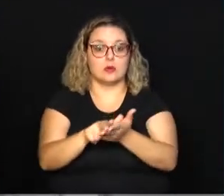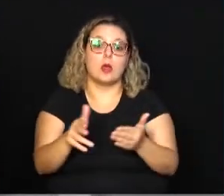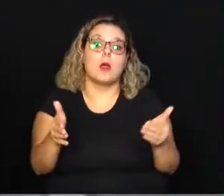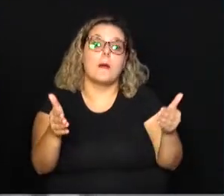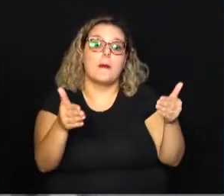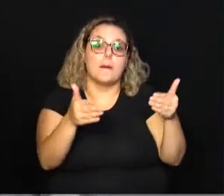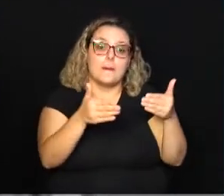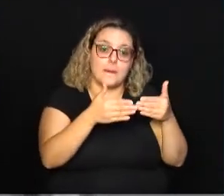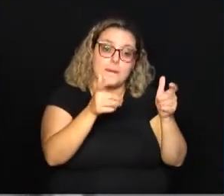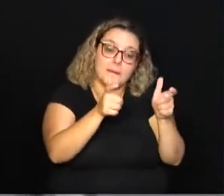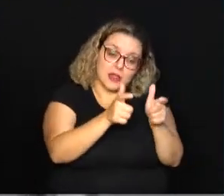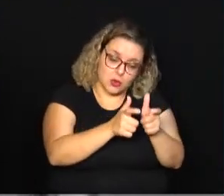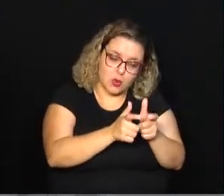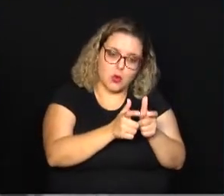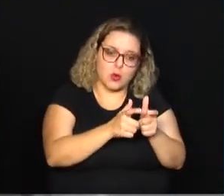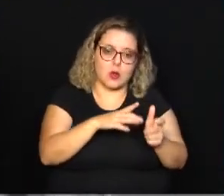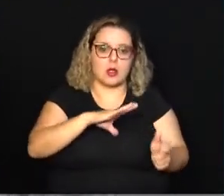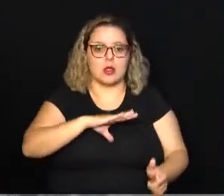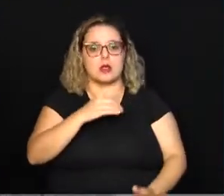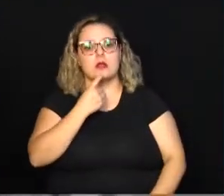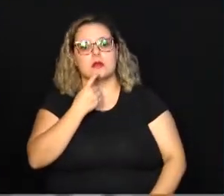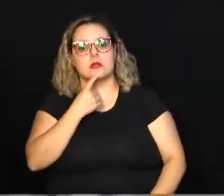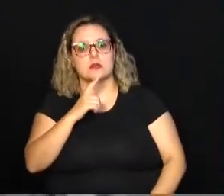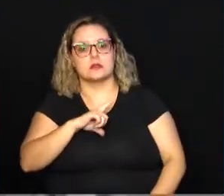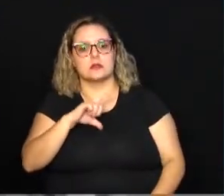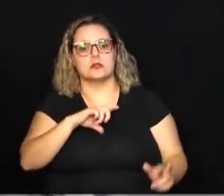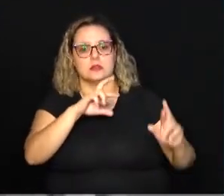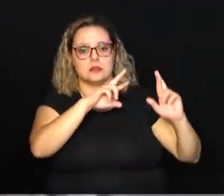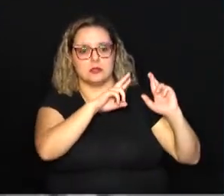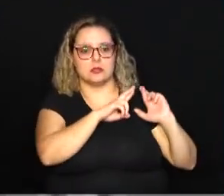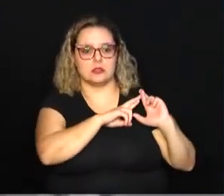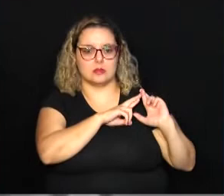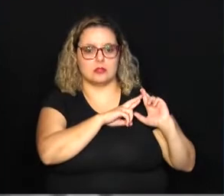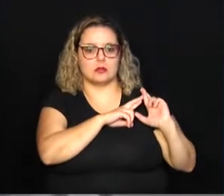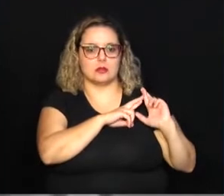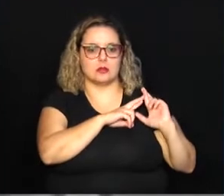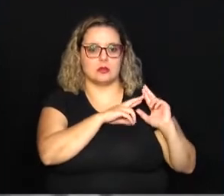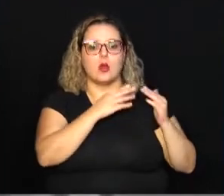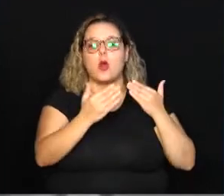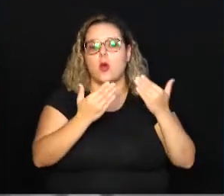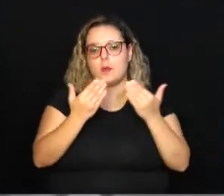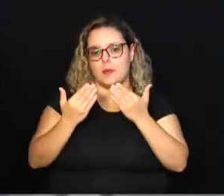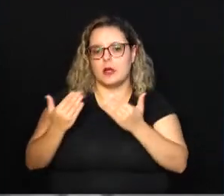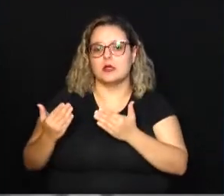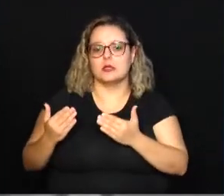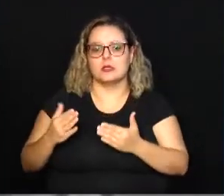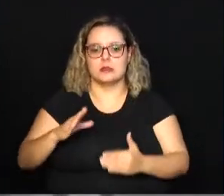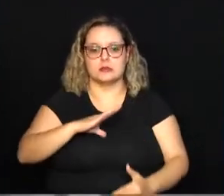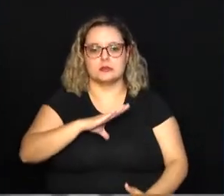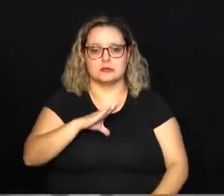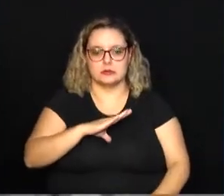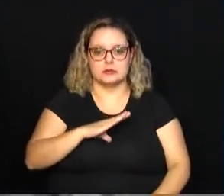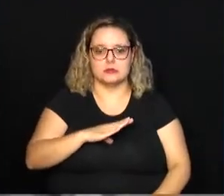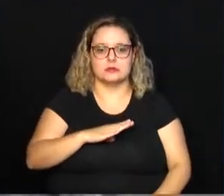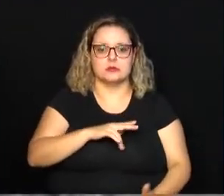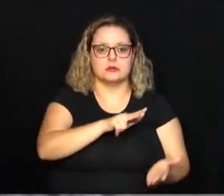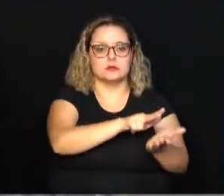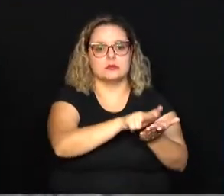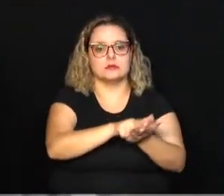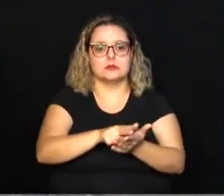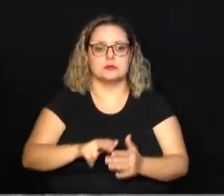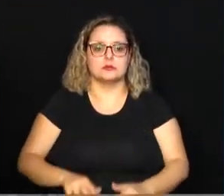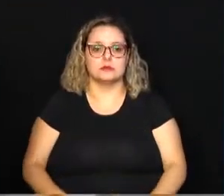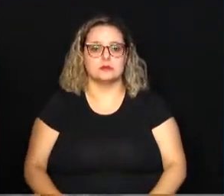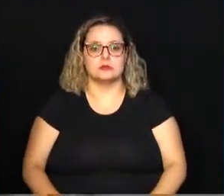menor. Então, também Campinas teria uma responsabilidade com relação a esses pacientes, né?